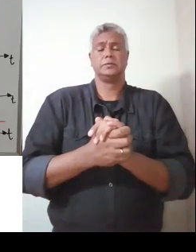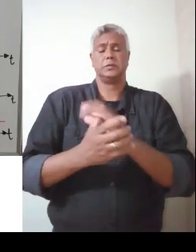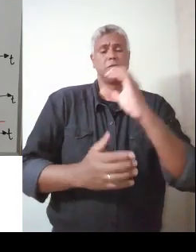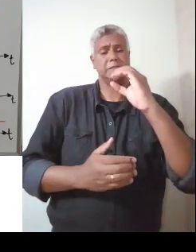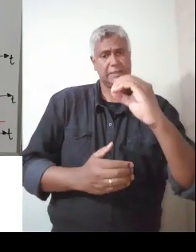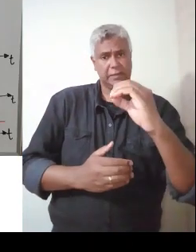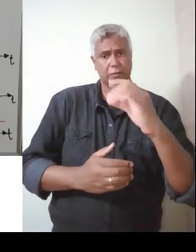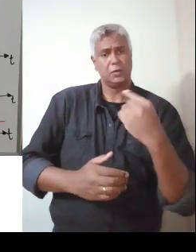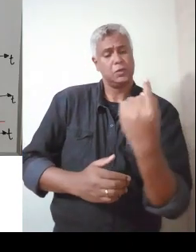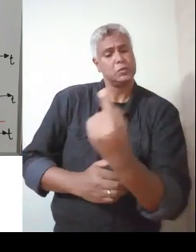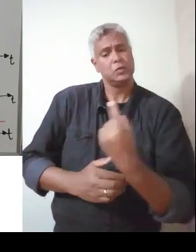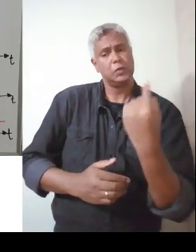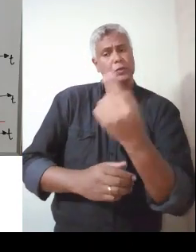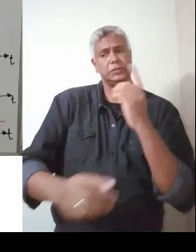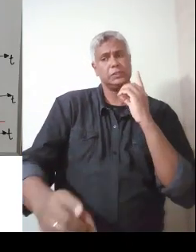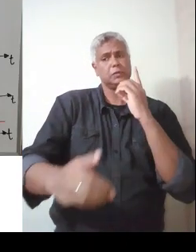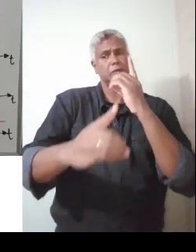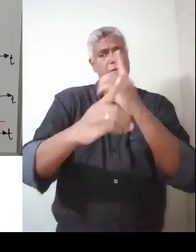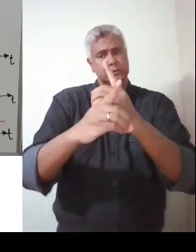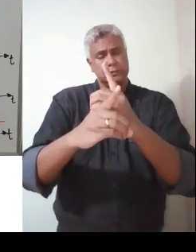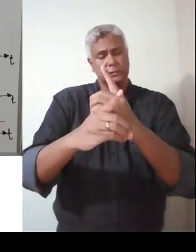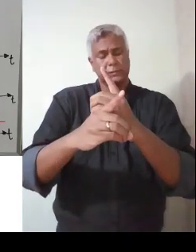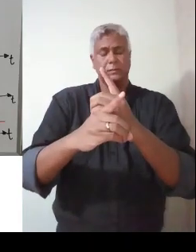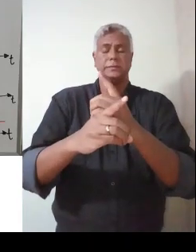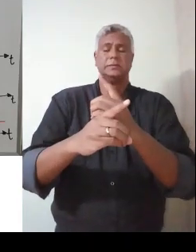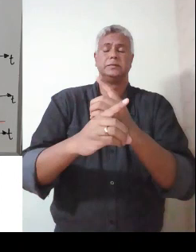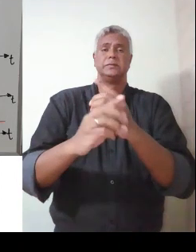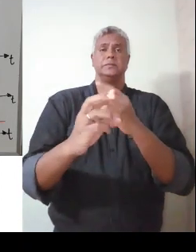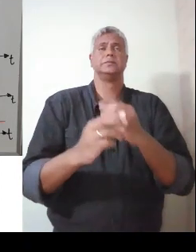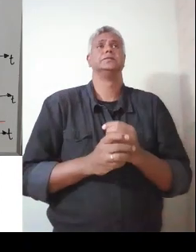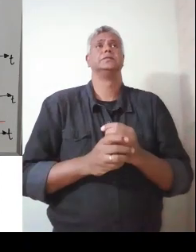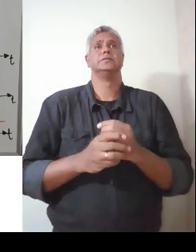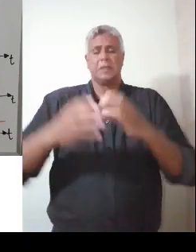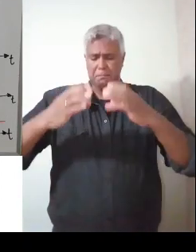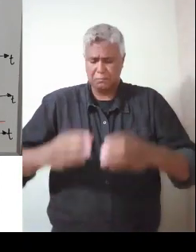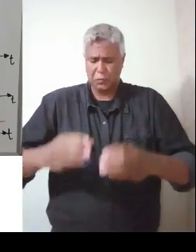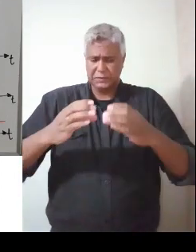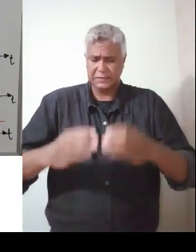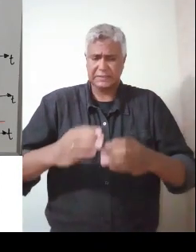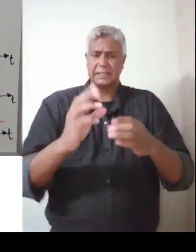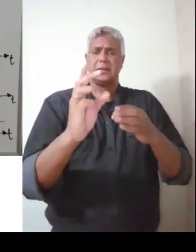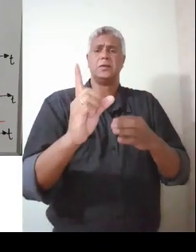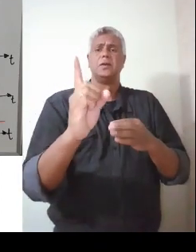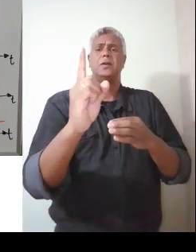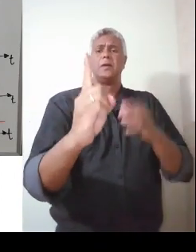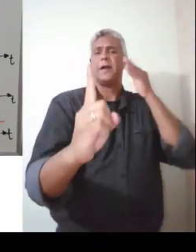obteríamos que a posição referente a esses instantes é cada